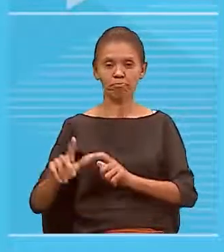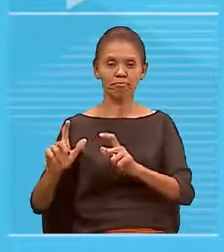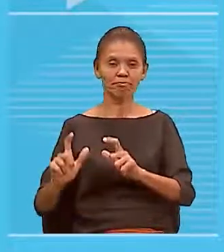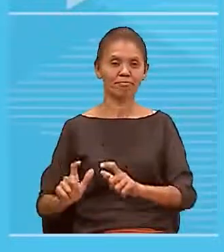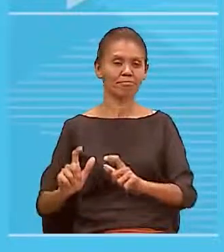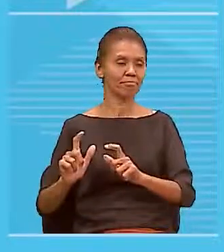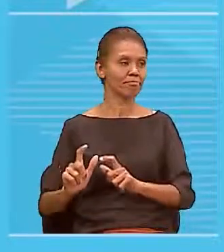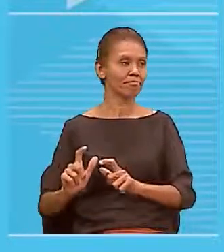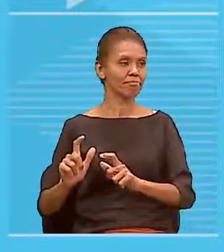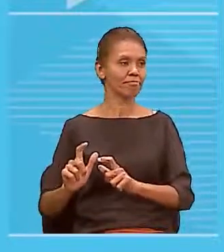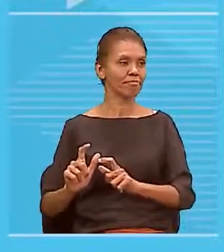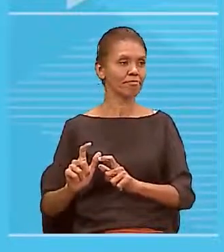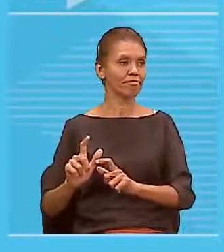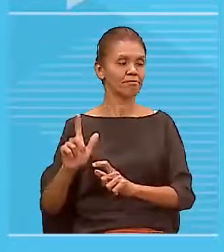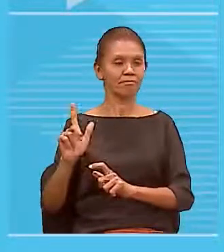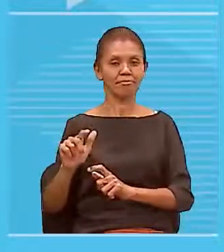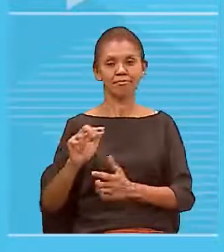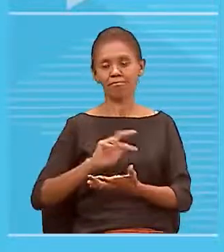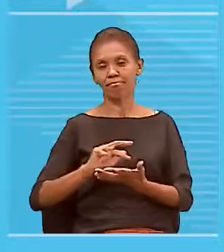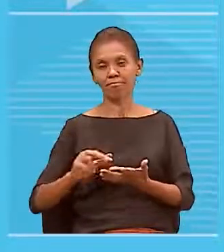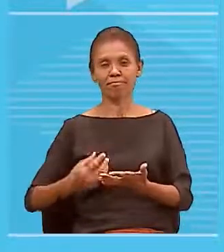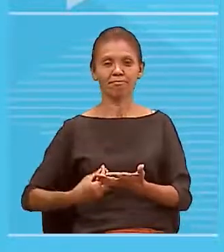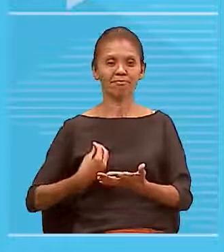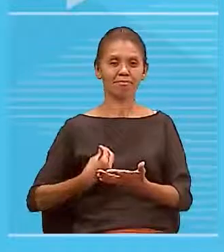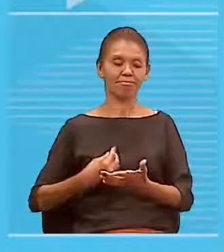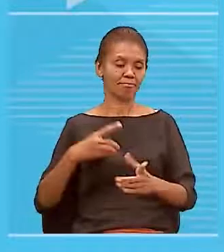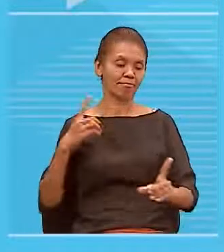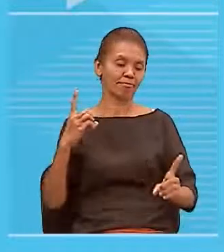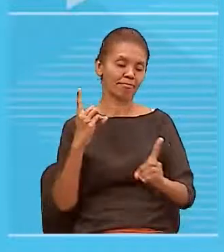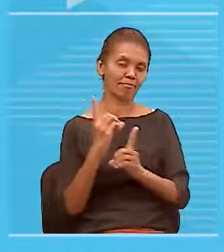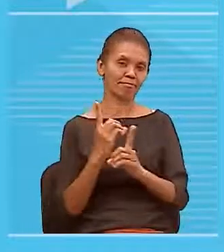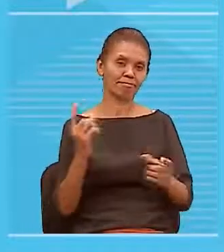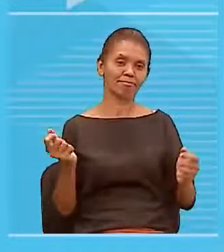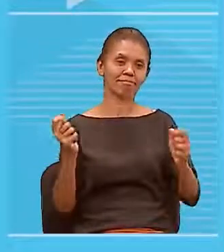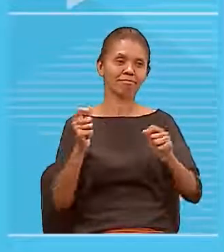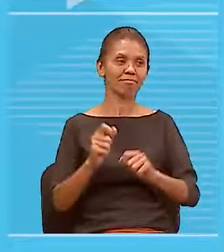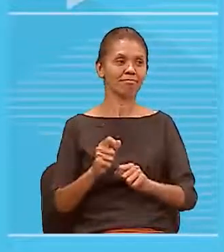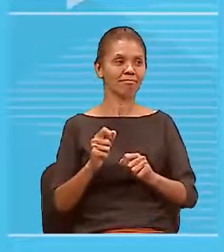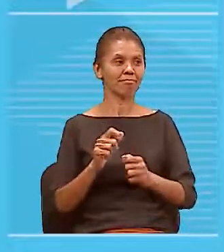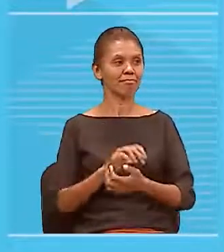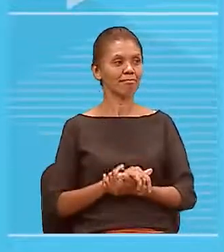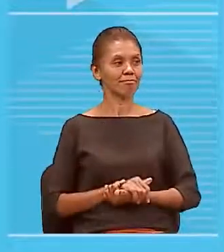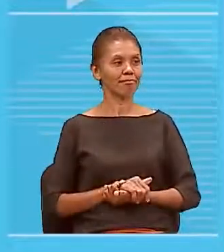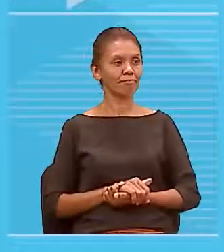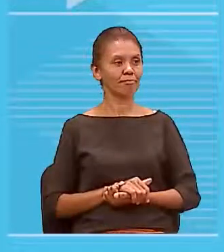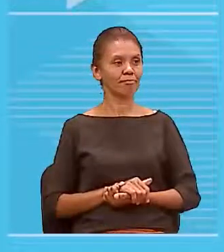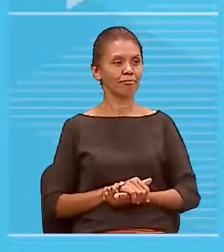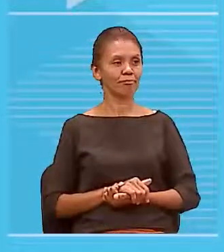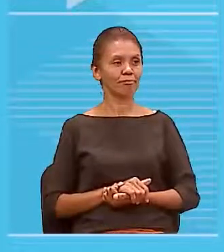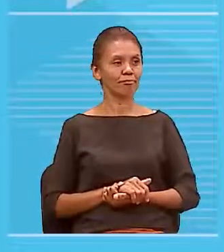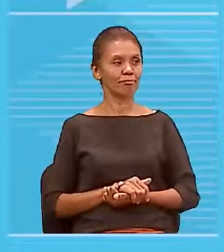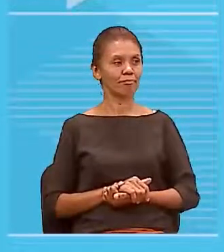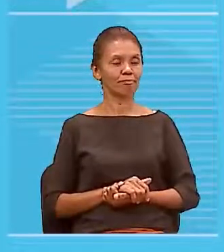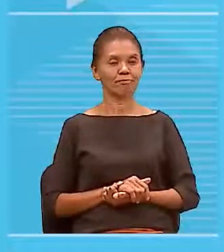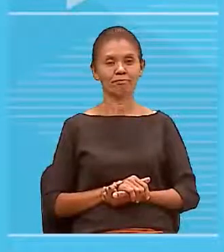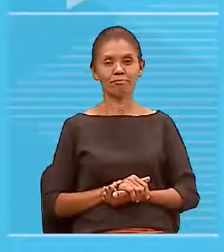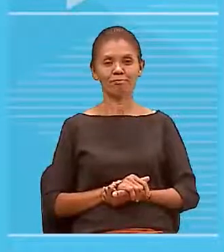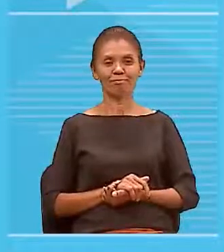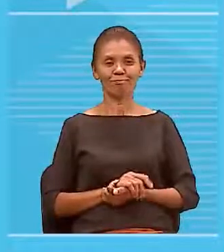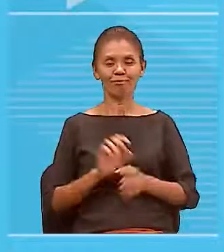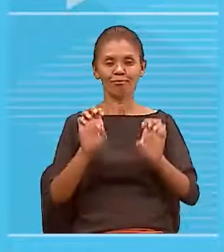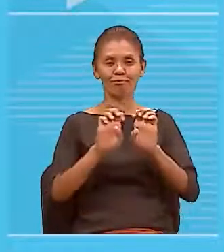onde o indivíduo ou a espécie pode ser encontrado. Corresponde a seu endereço no